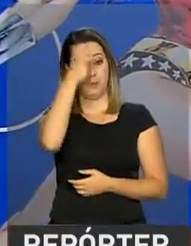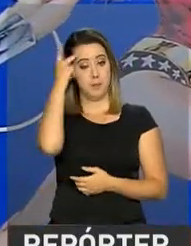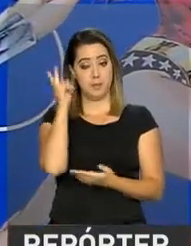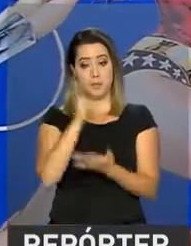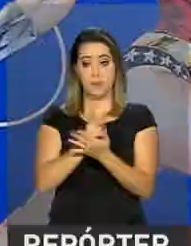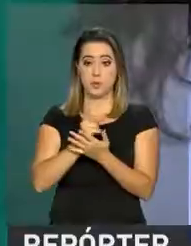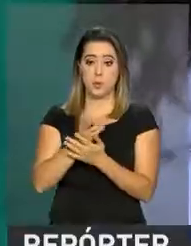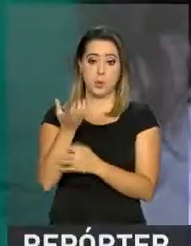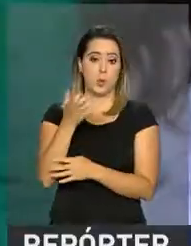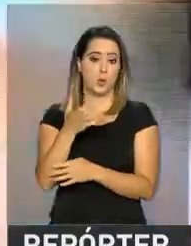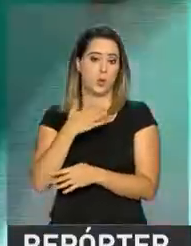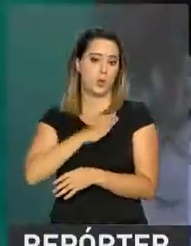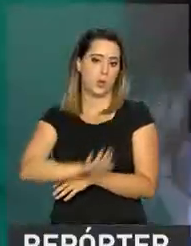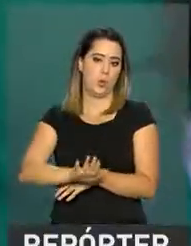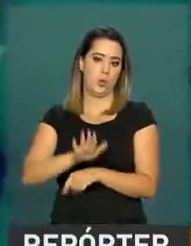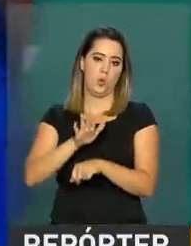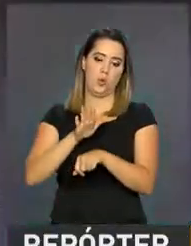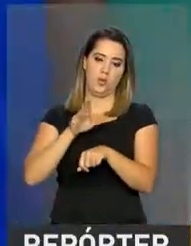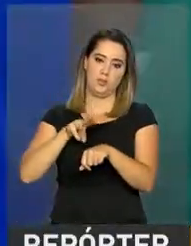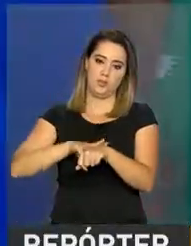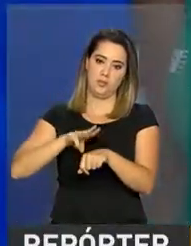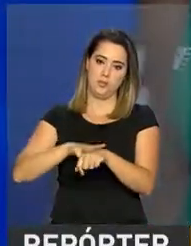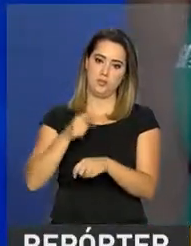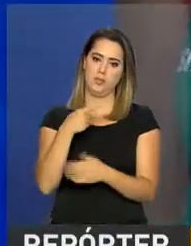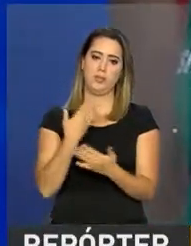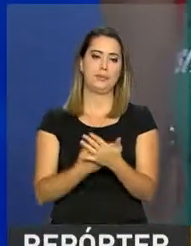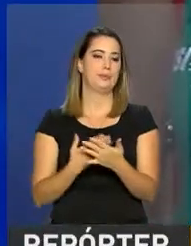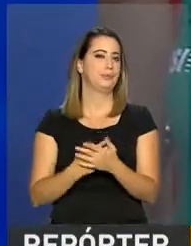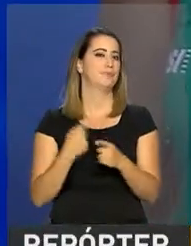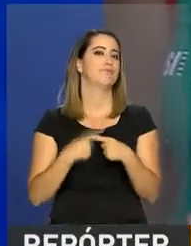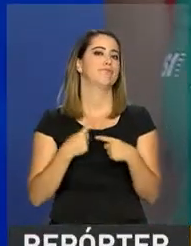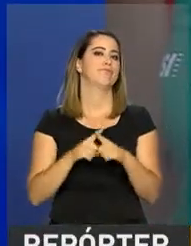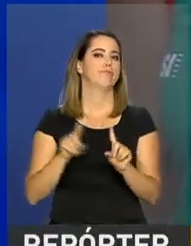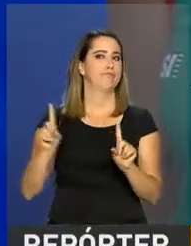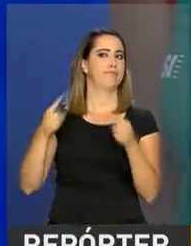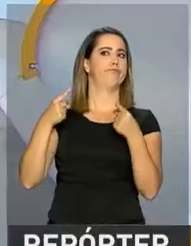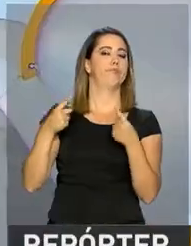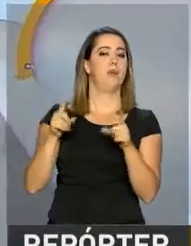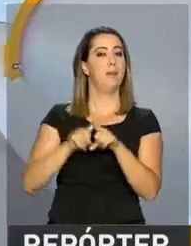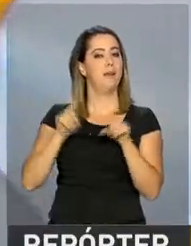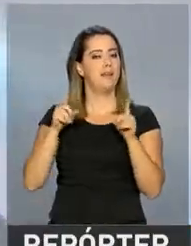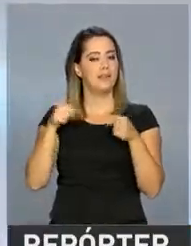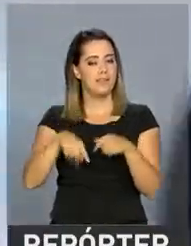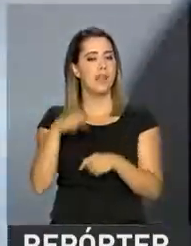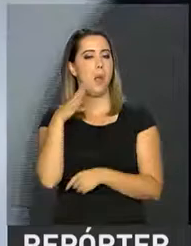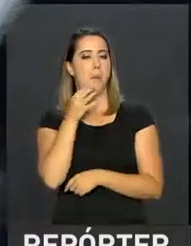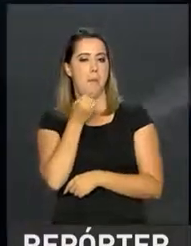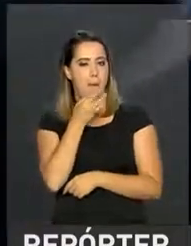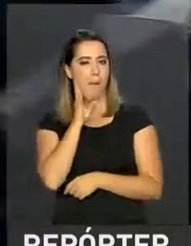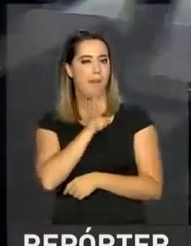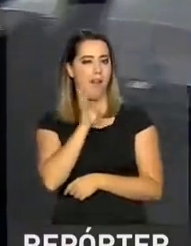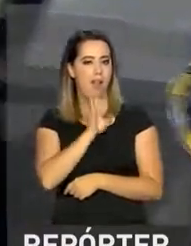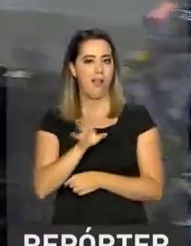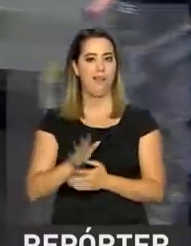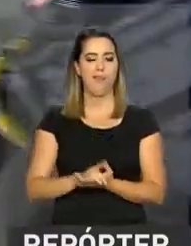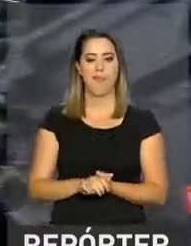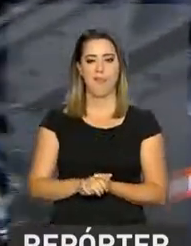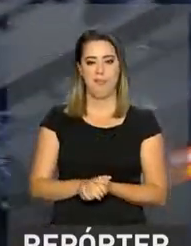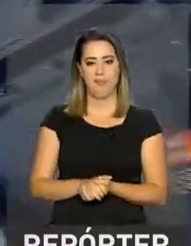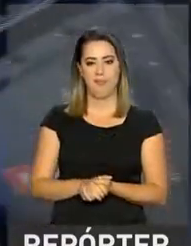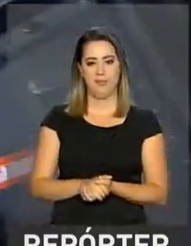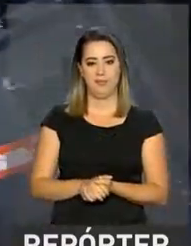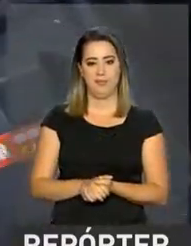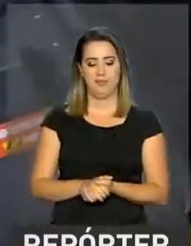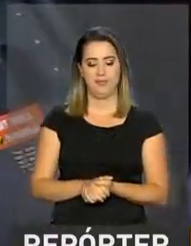da matéria. Eu estudo porque tem que estudar, mas não, mas aqui tá sendo muito legal. Aqui no evento, os visitantes também podem ver